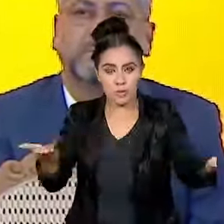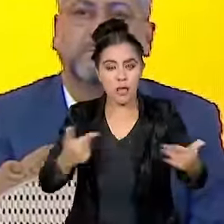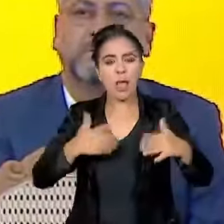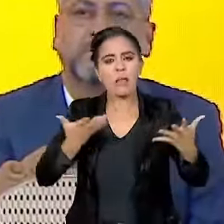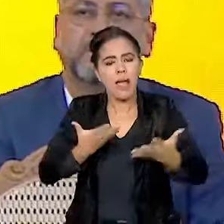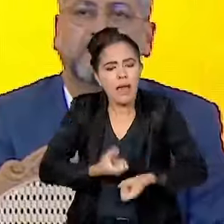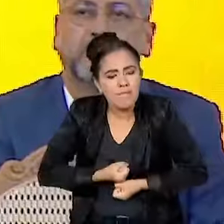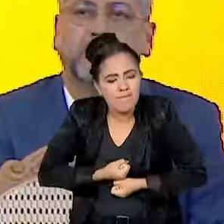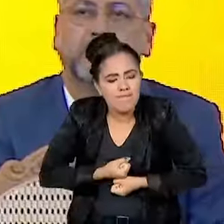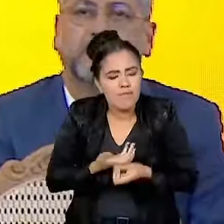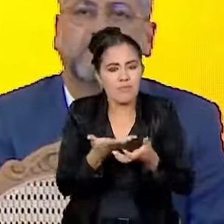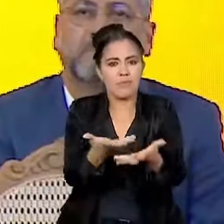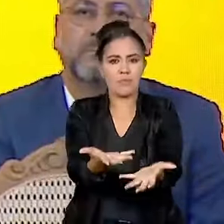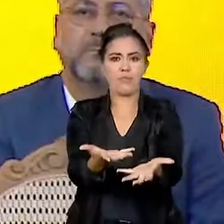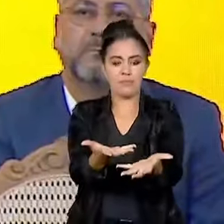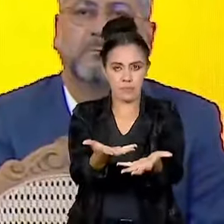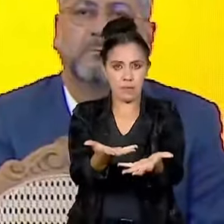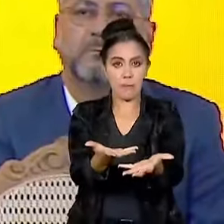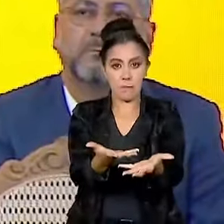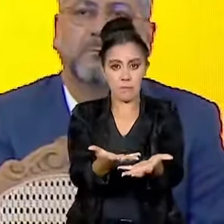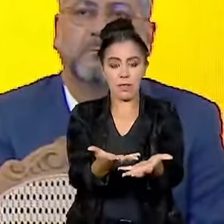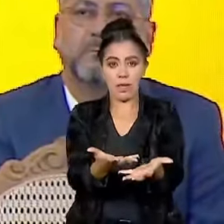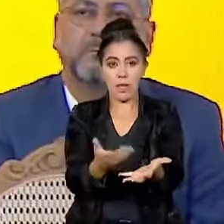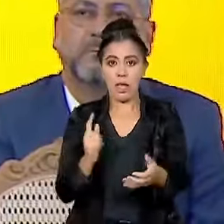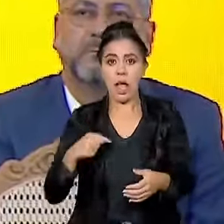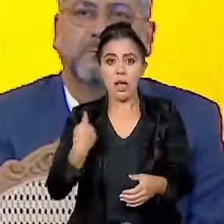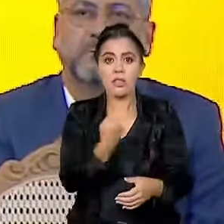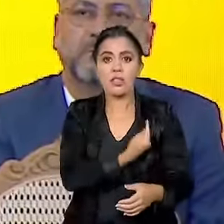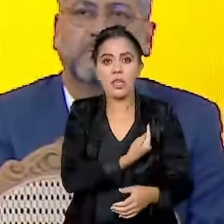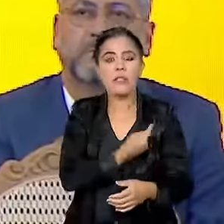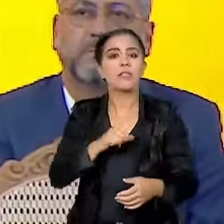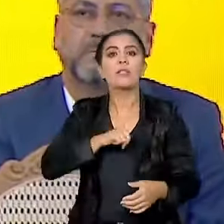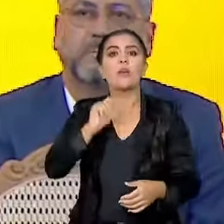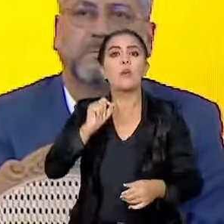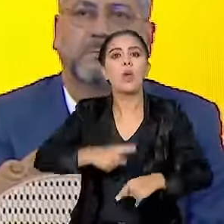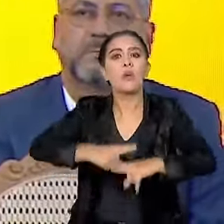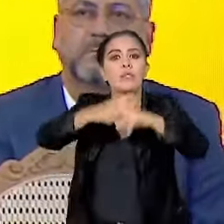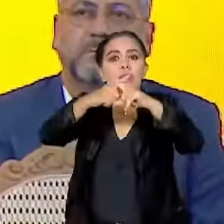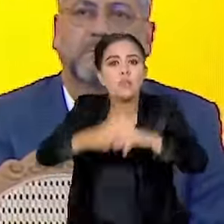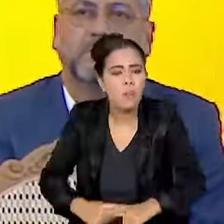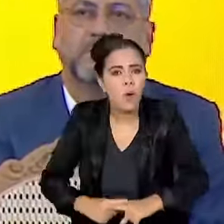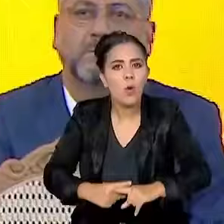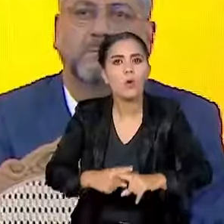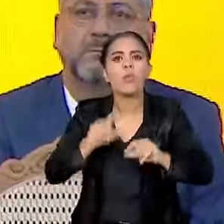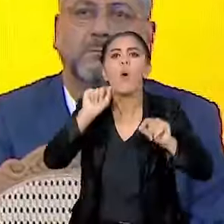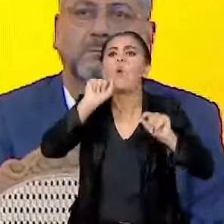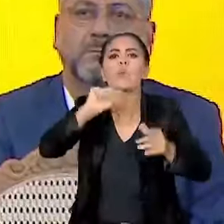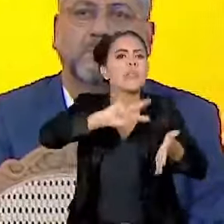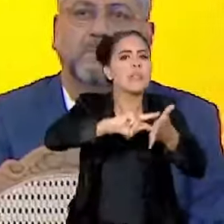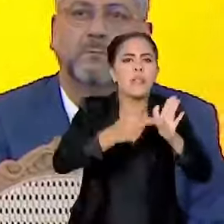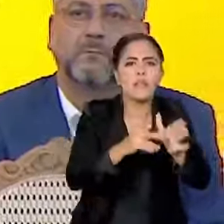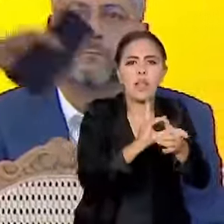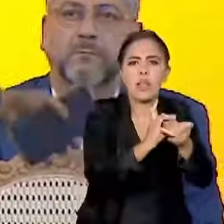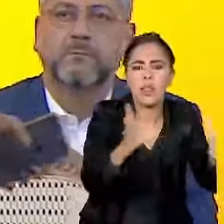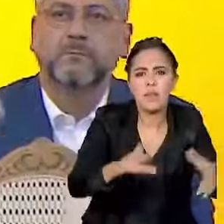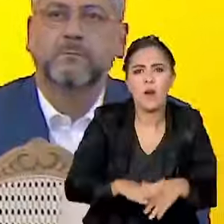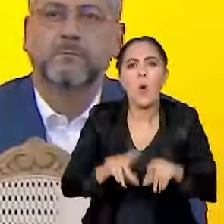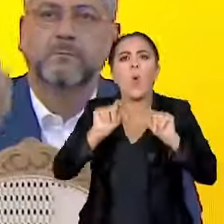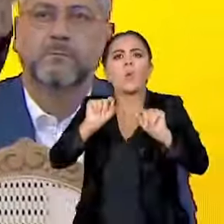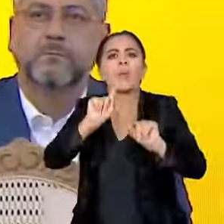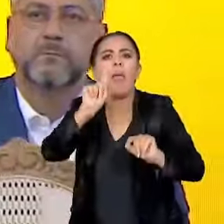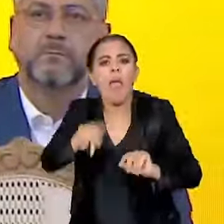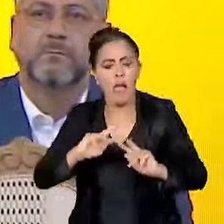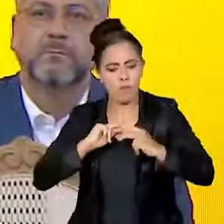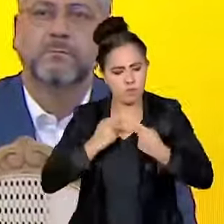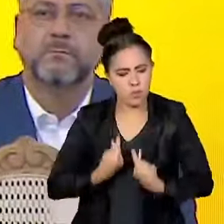meu coração, que a gente vive uma disputa de narrativa. Uma disputa do que é democrático, do que é humanizado,